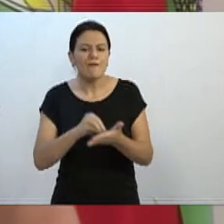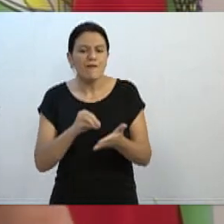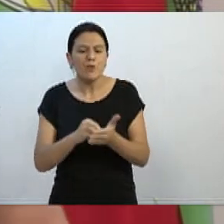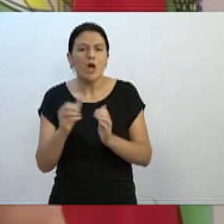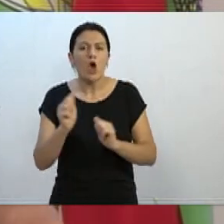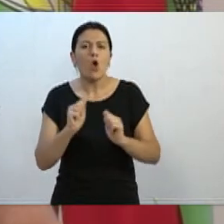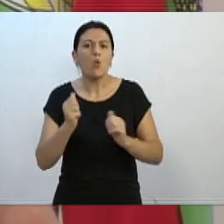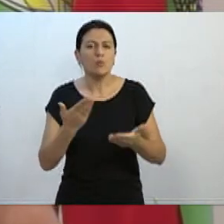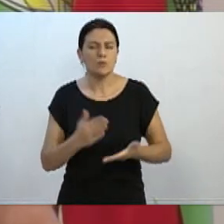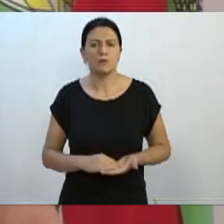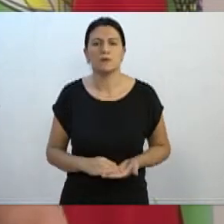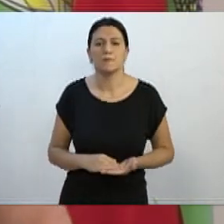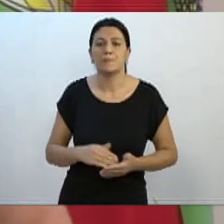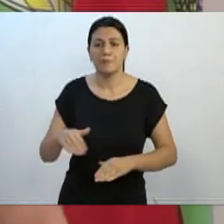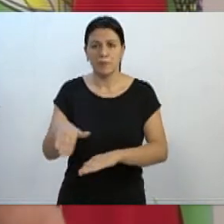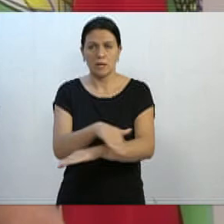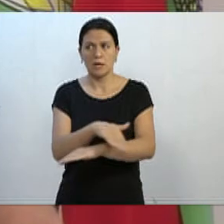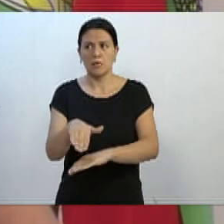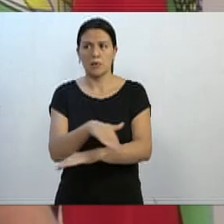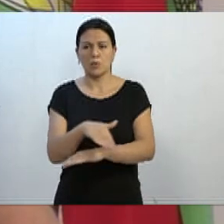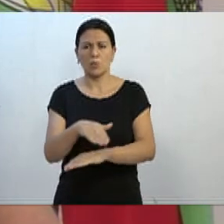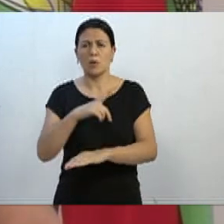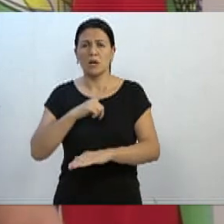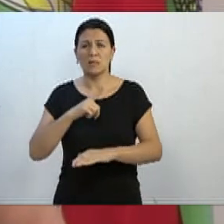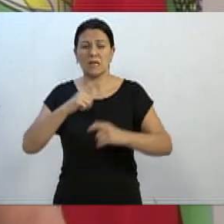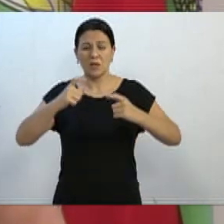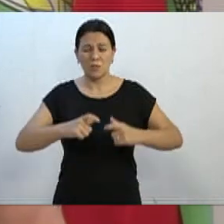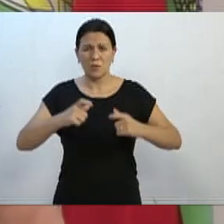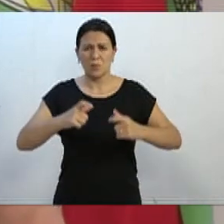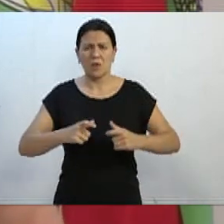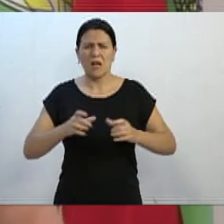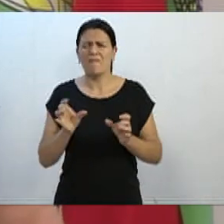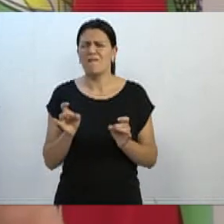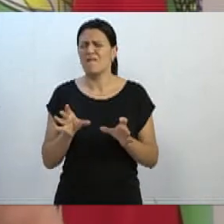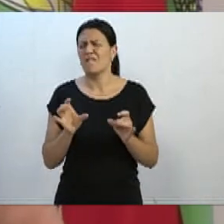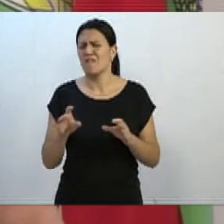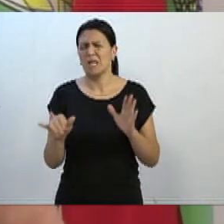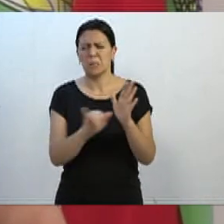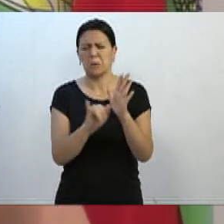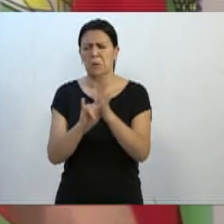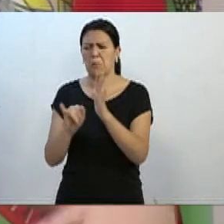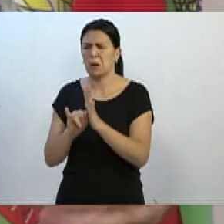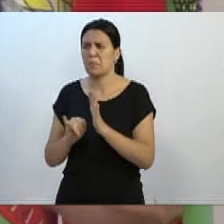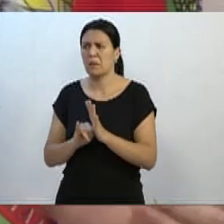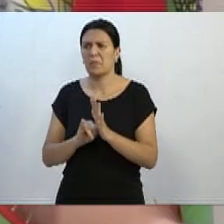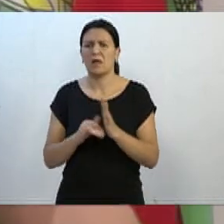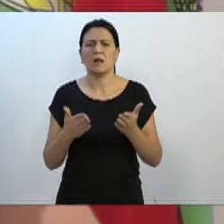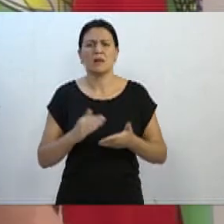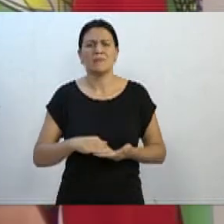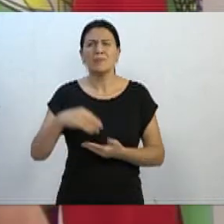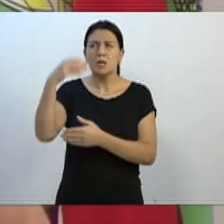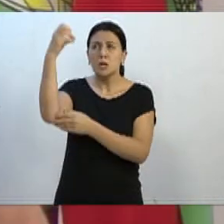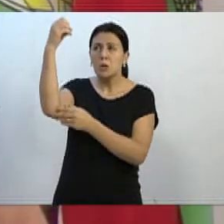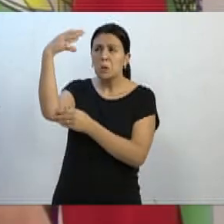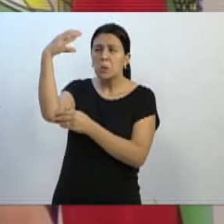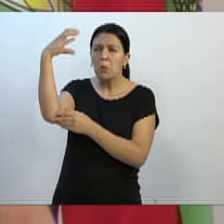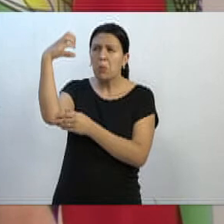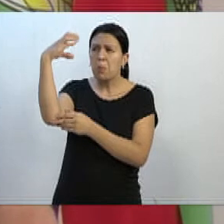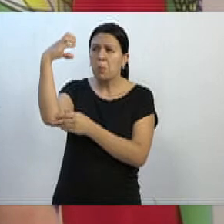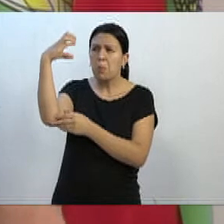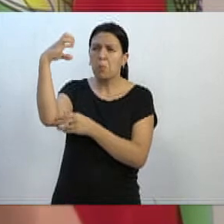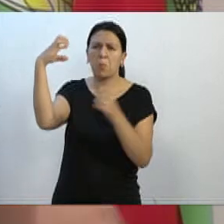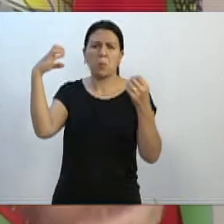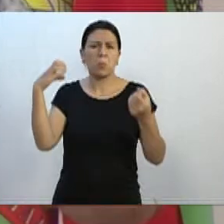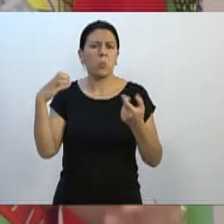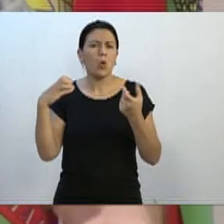Stein, a gente tem um ponto frequente de tráfico de drogas, moradores de rua, e a iluminação ali é um pouco precária, existe